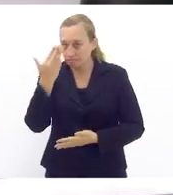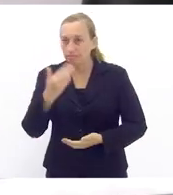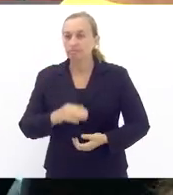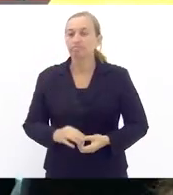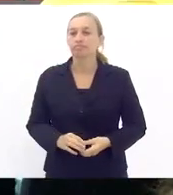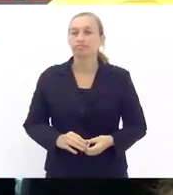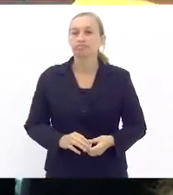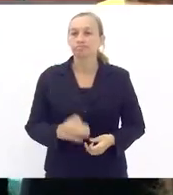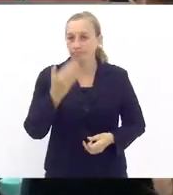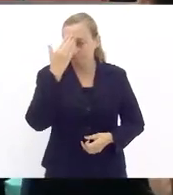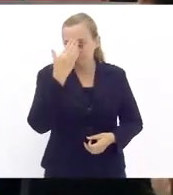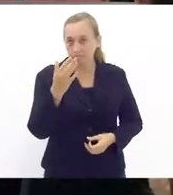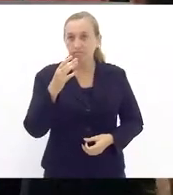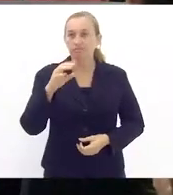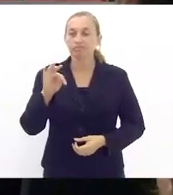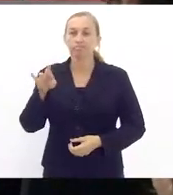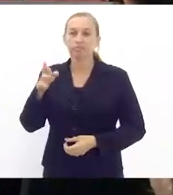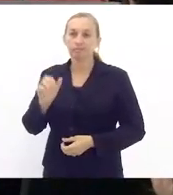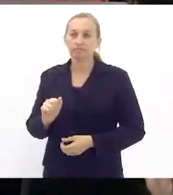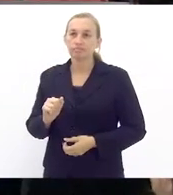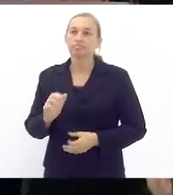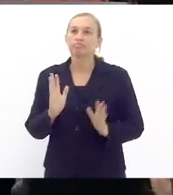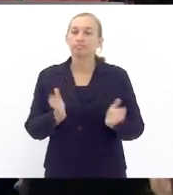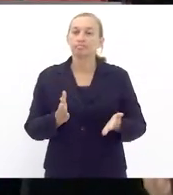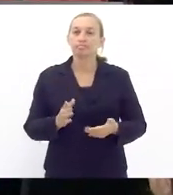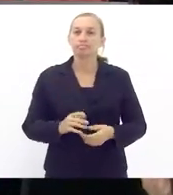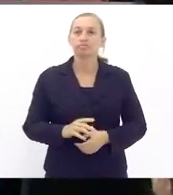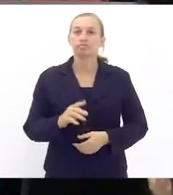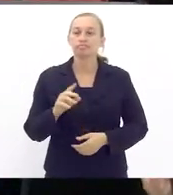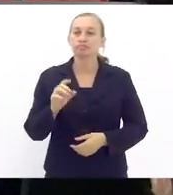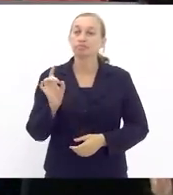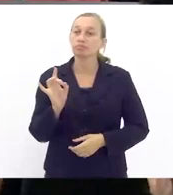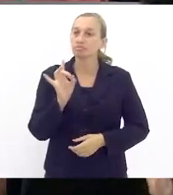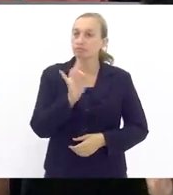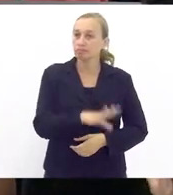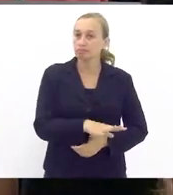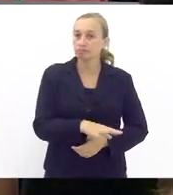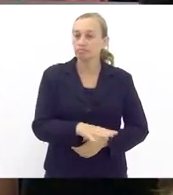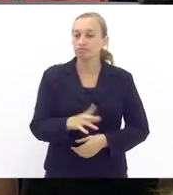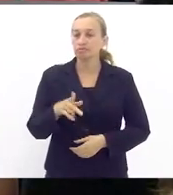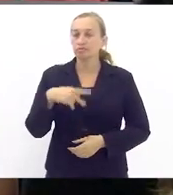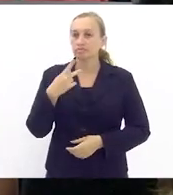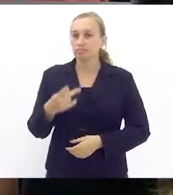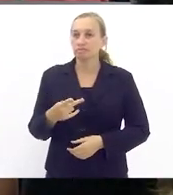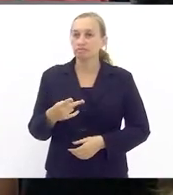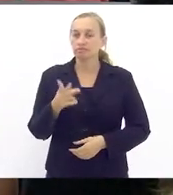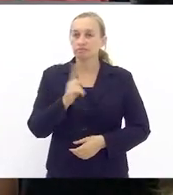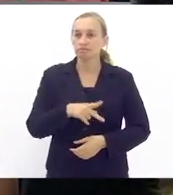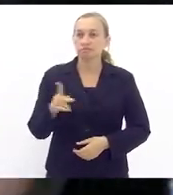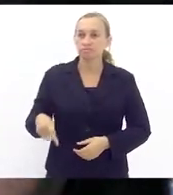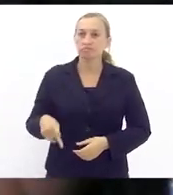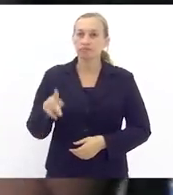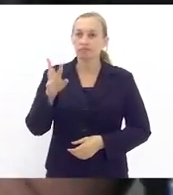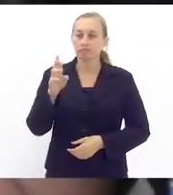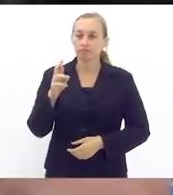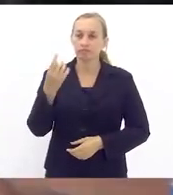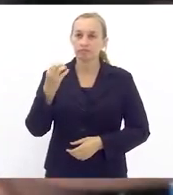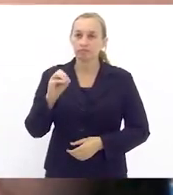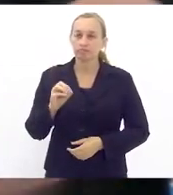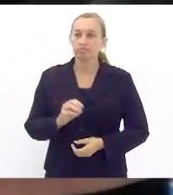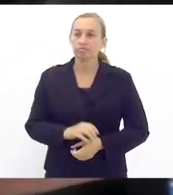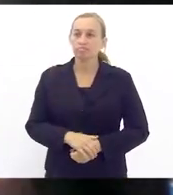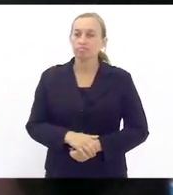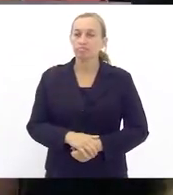obrigada obrigado taidara eu vou passar a palavra aqui para o último a fazer fala na mesa que é o professor Rodrigo Marconi